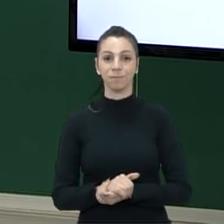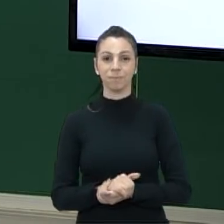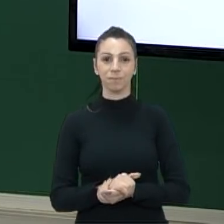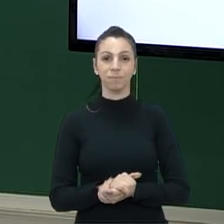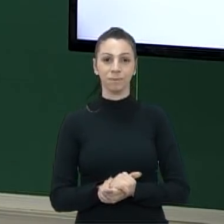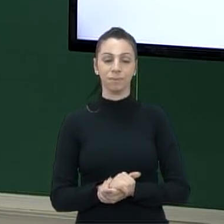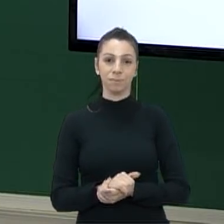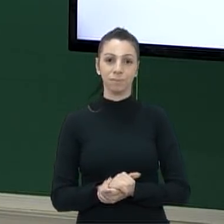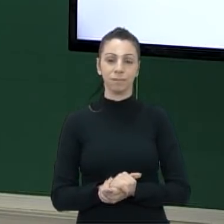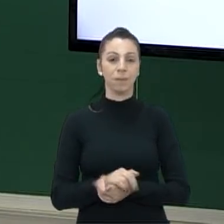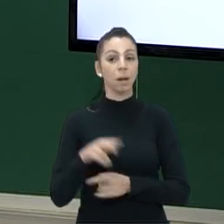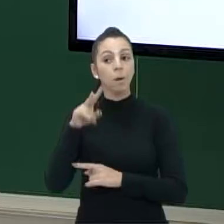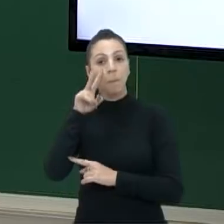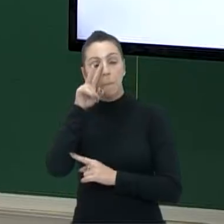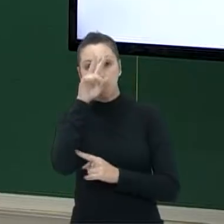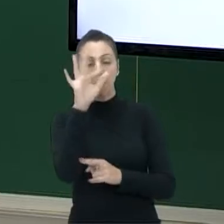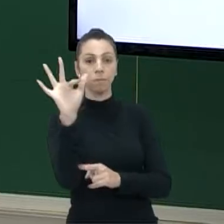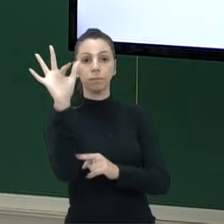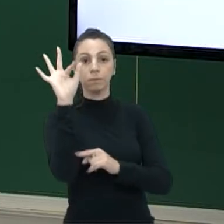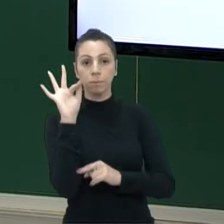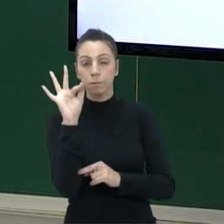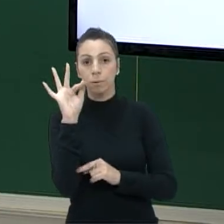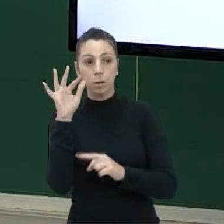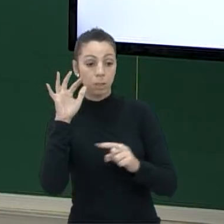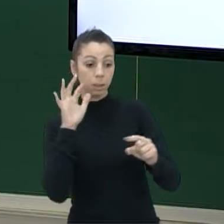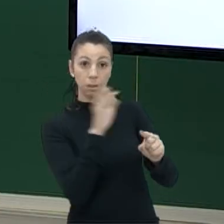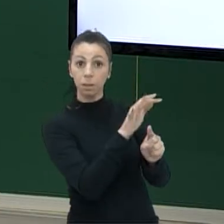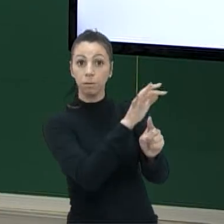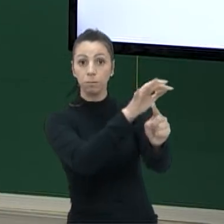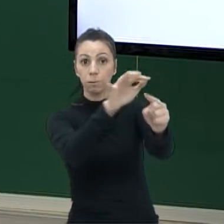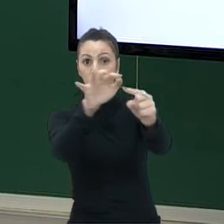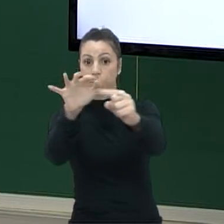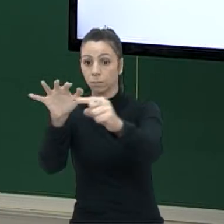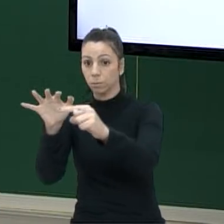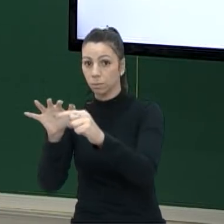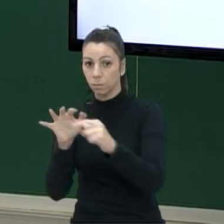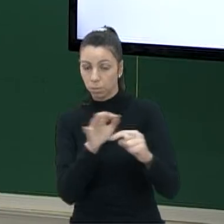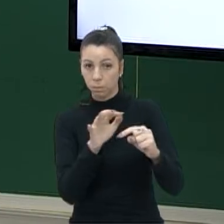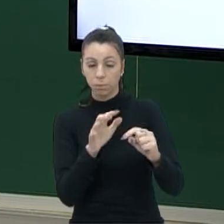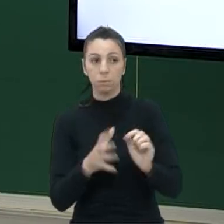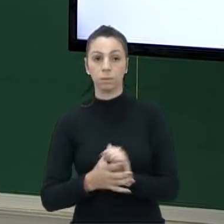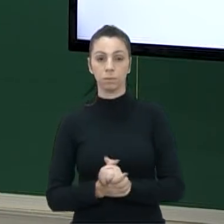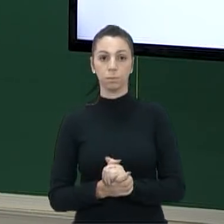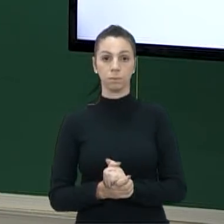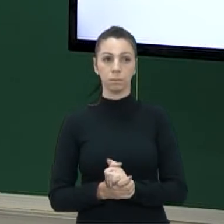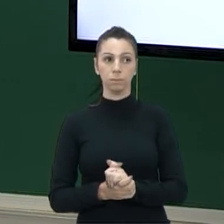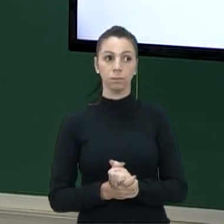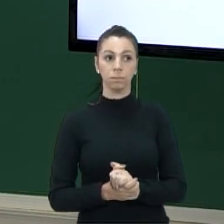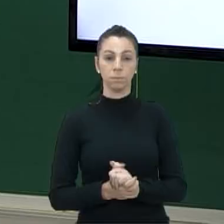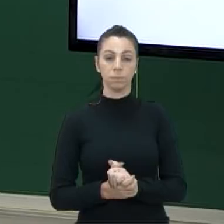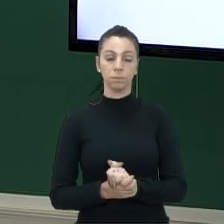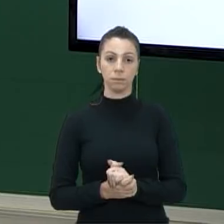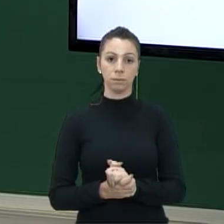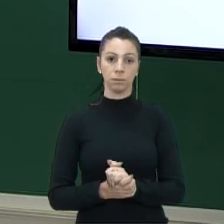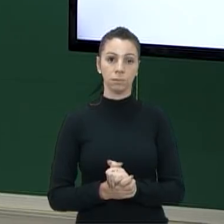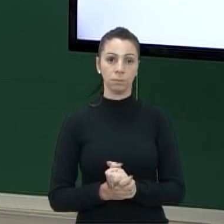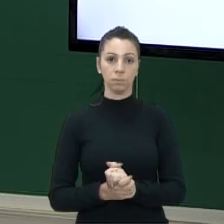Certo? Tem uma força, que é a chamada força centrípeta, que a gente vai falar, né? ela está puxando